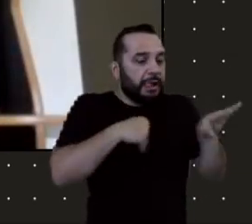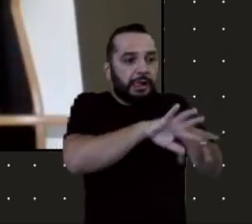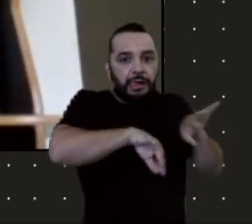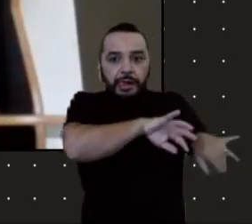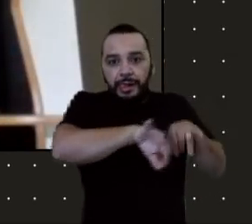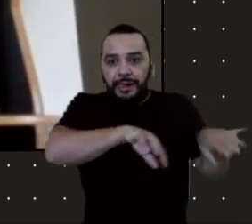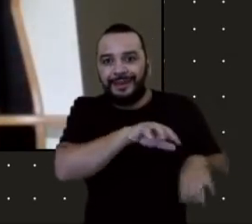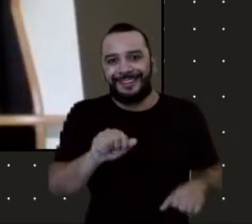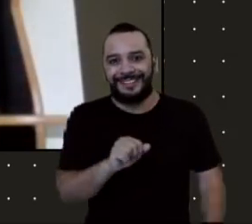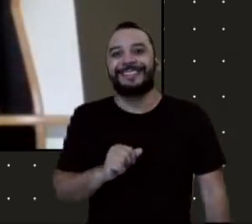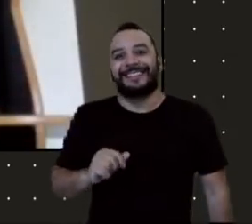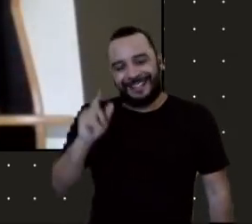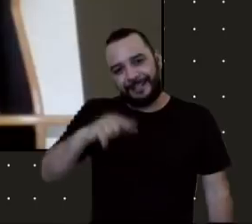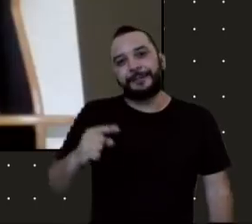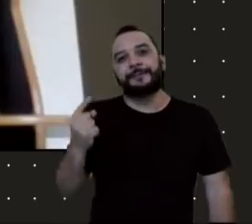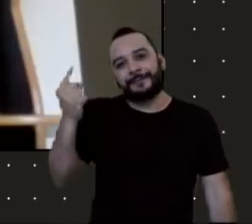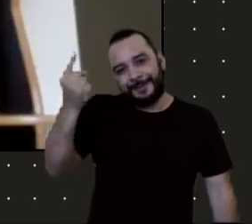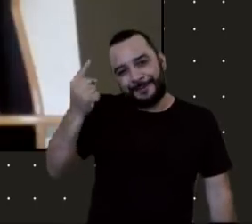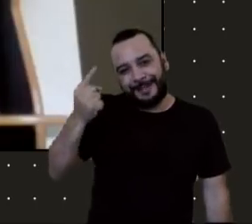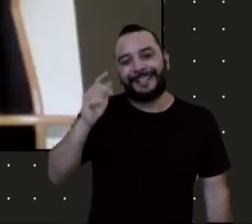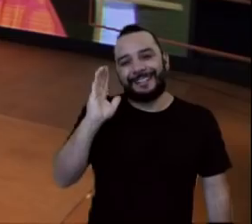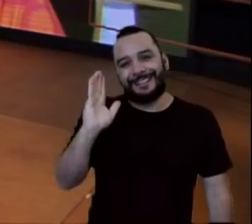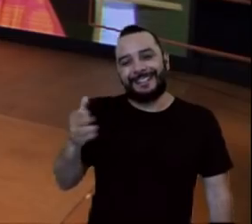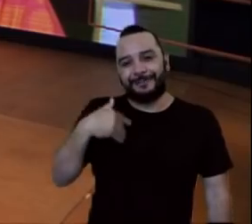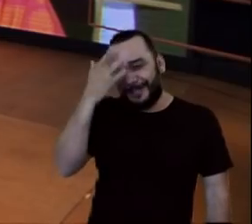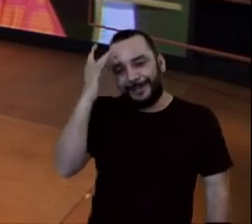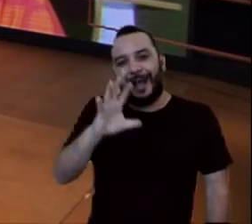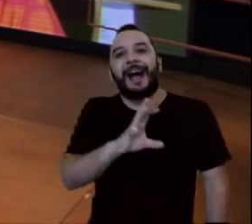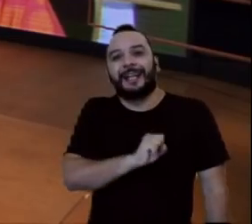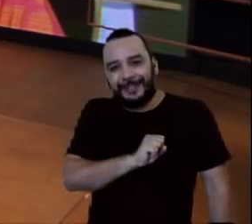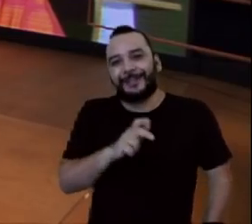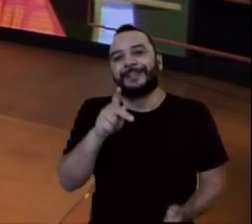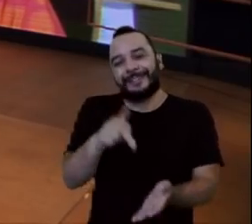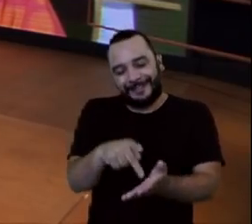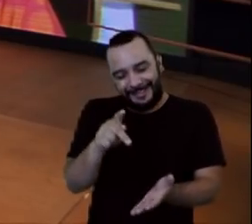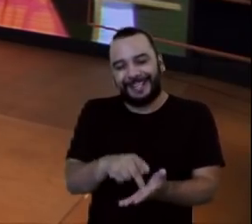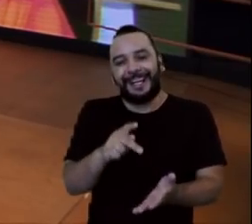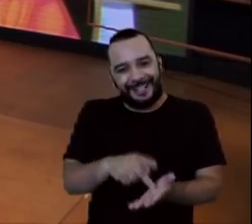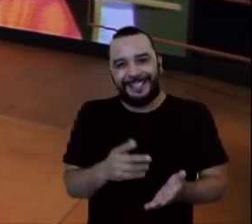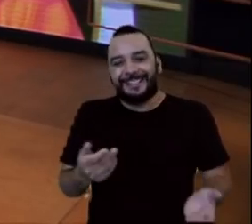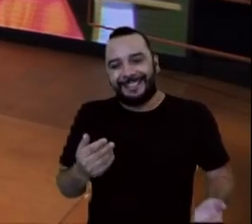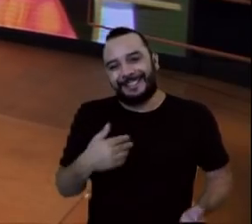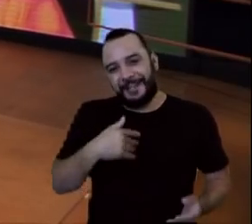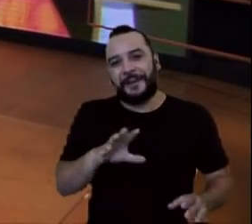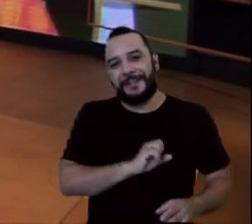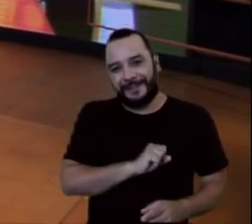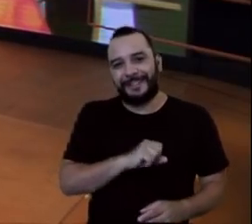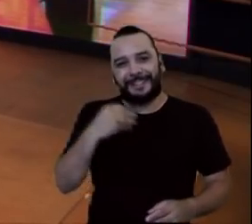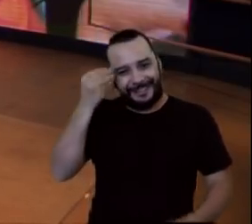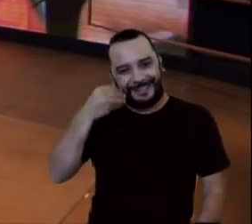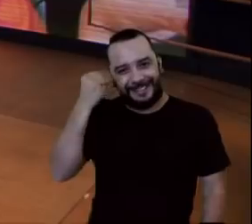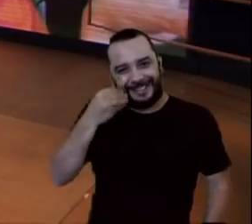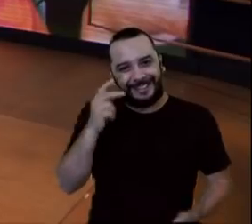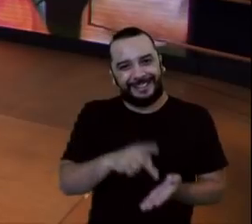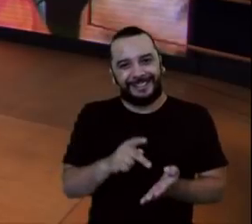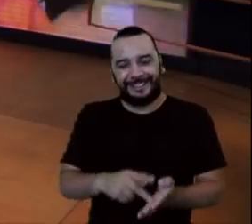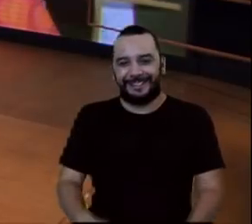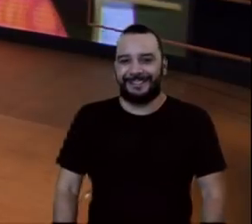aí eu costumo dizer que foi o meu primeiro número de plateia, porque a plateia adorou, riu muito. E eu adorei